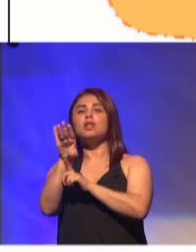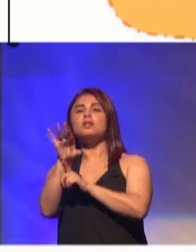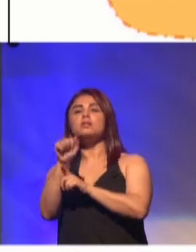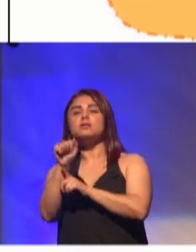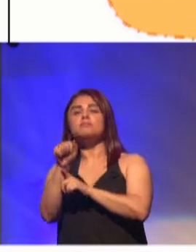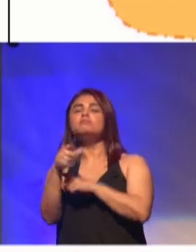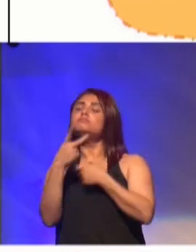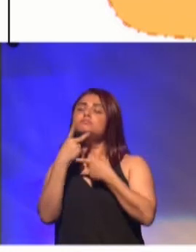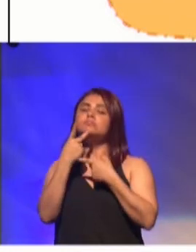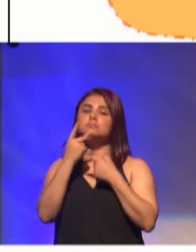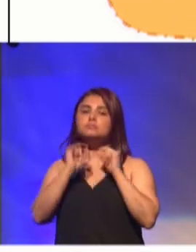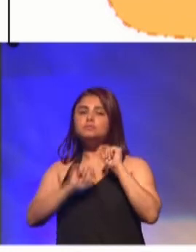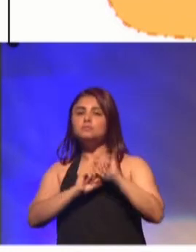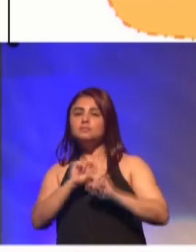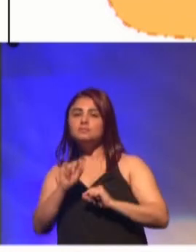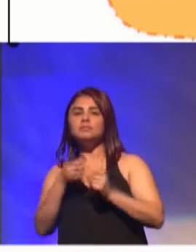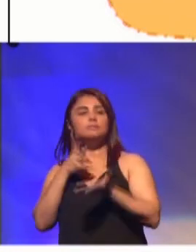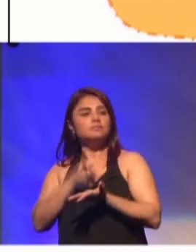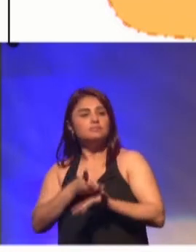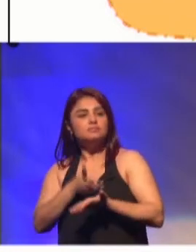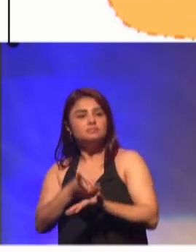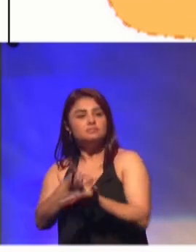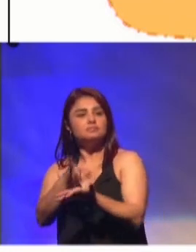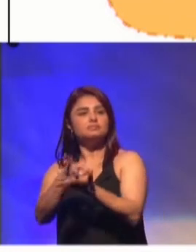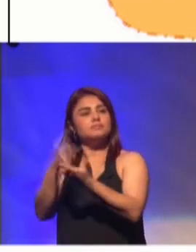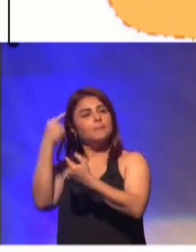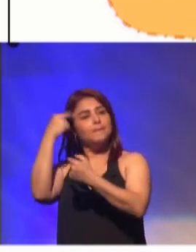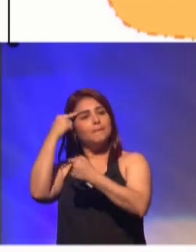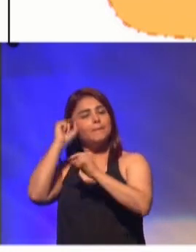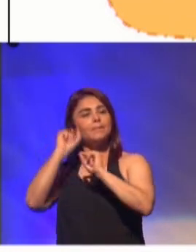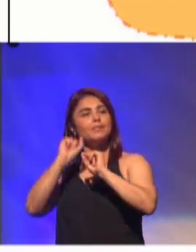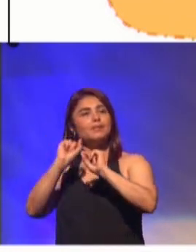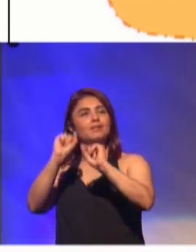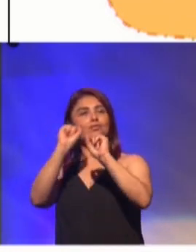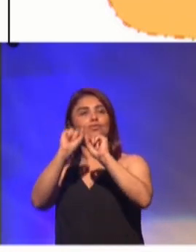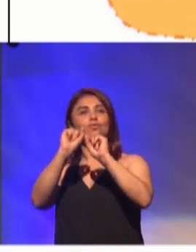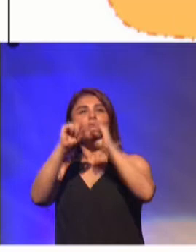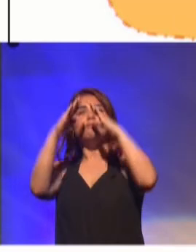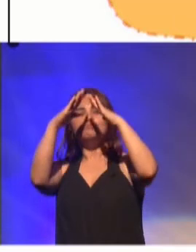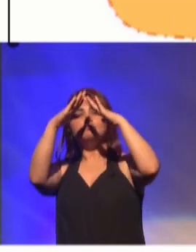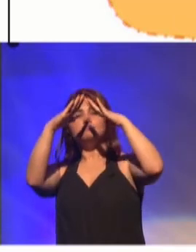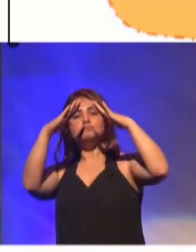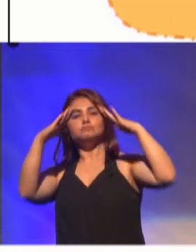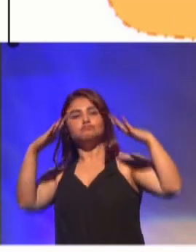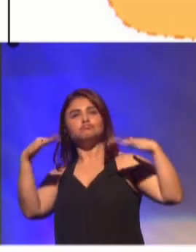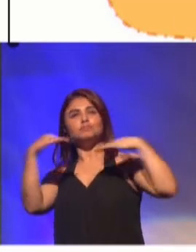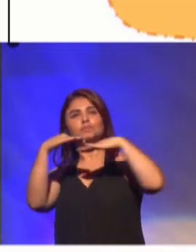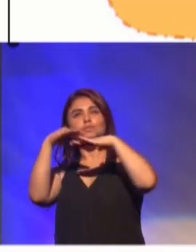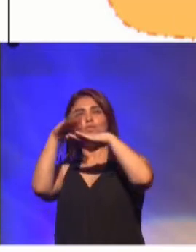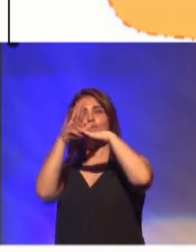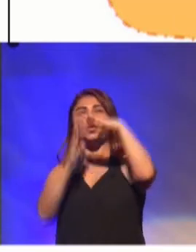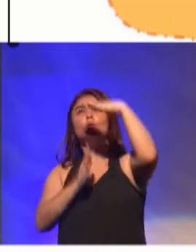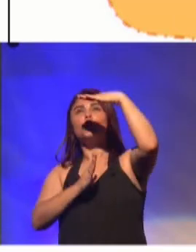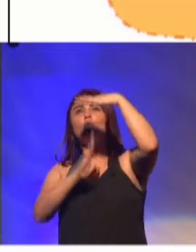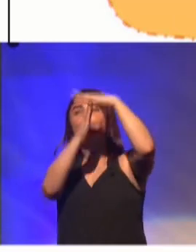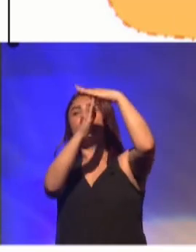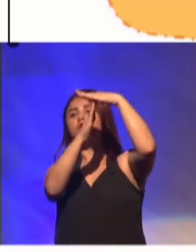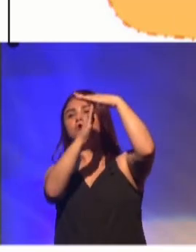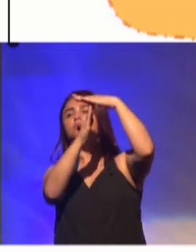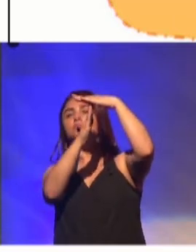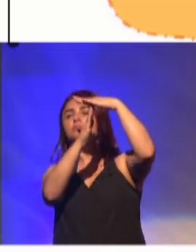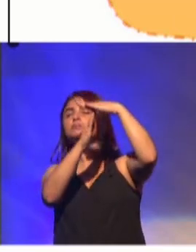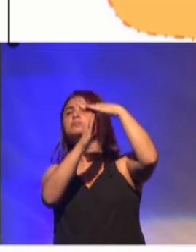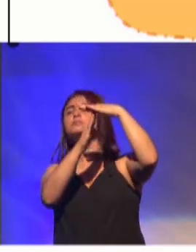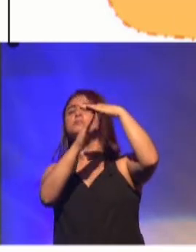evidência, sempre a gente pensa naquele topo da pirâmide. O topo da pirâmide,